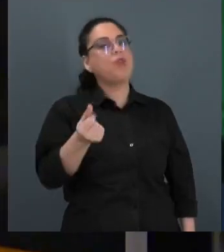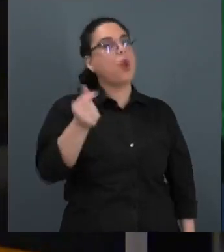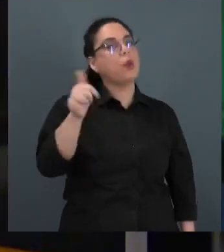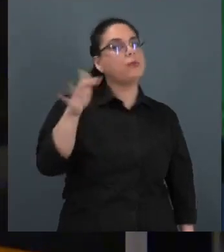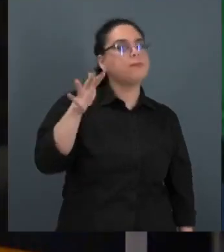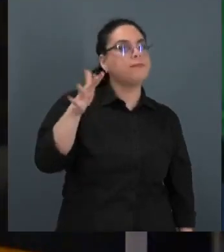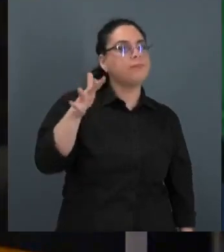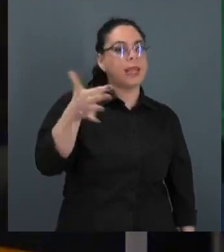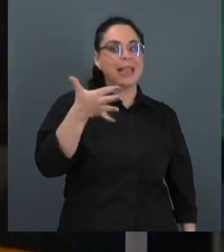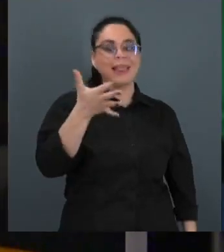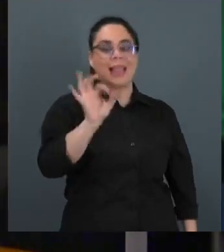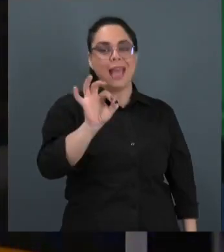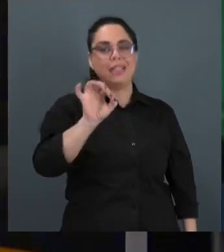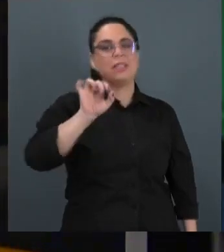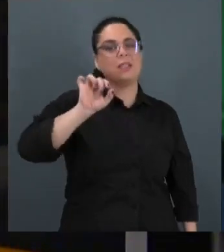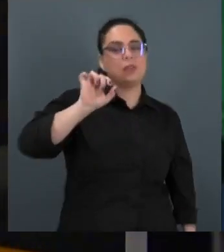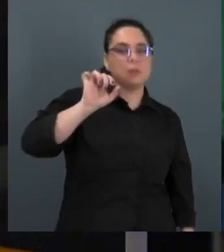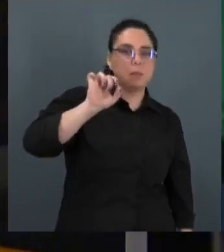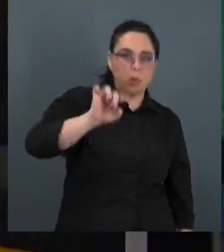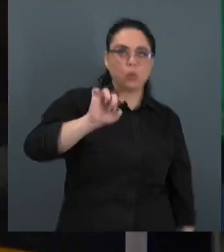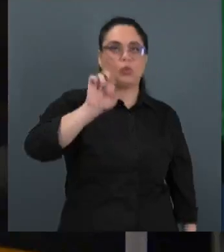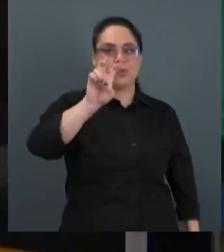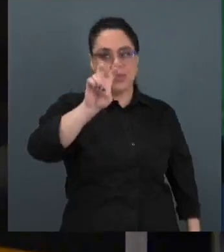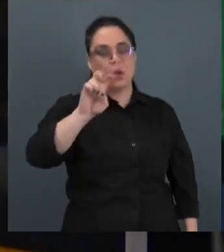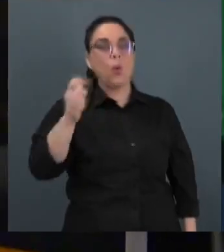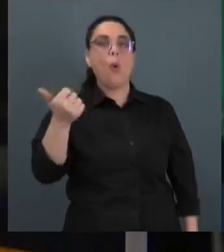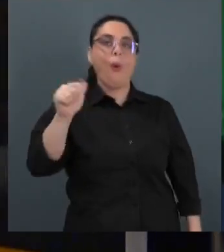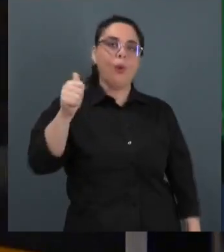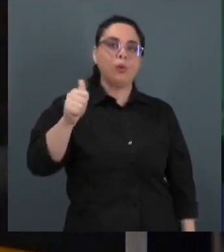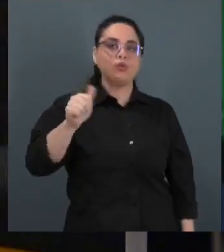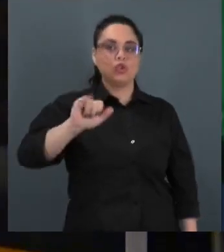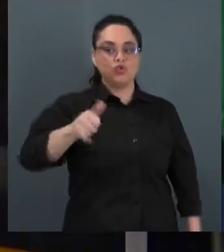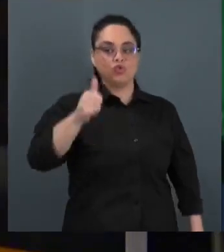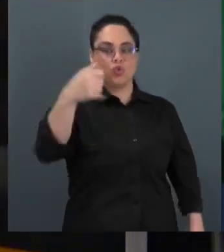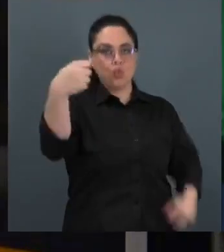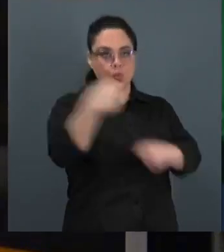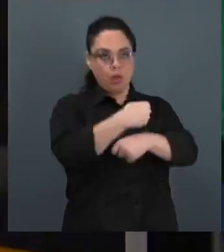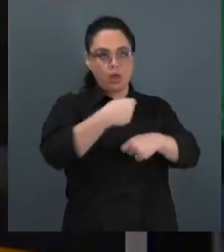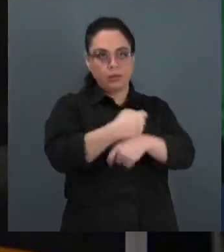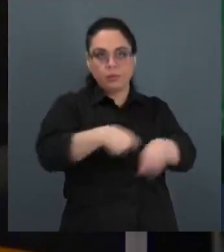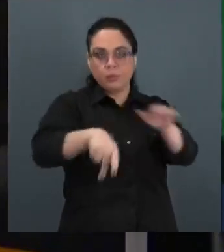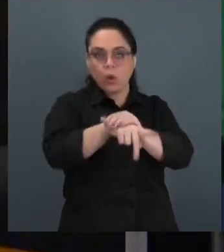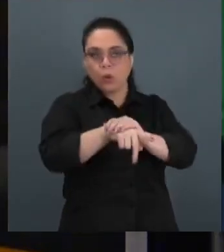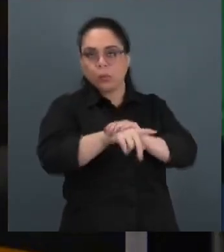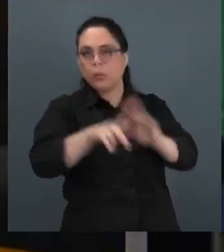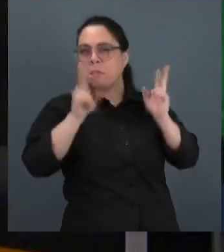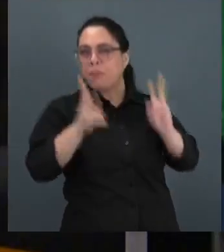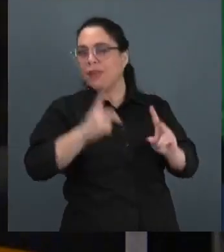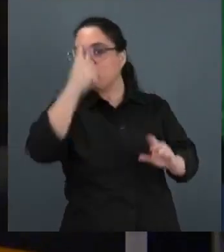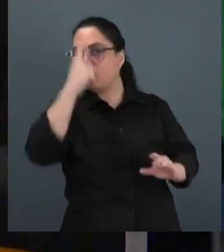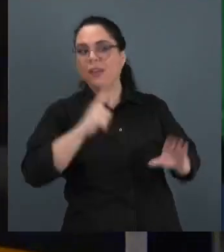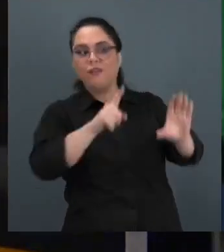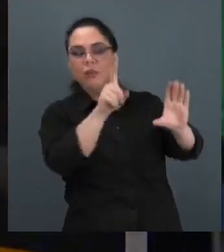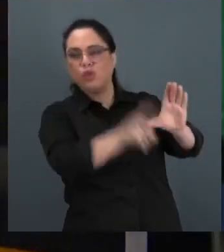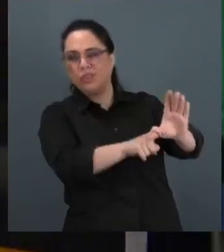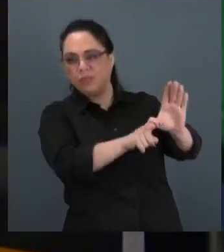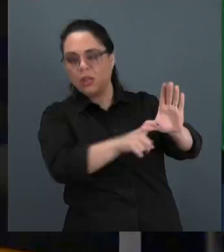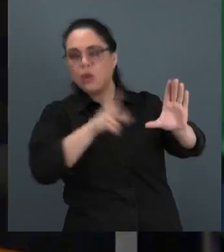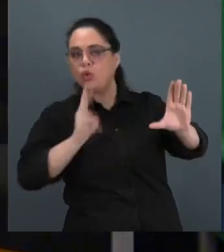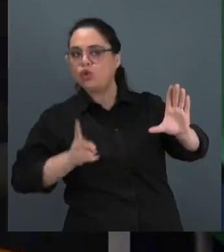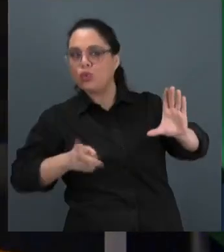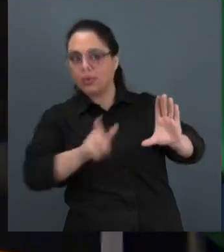de 10,5% a 11% de juros ao ano em função do perfil da dívida, e nós tínhamos